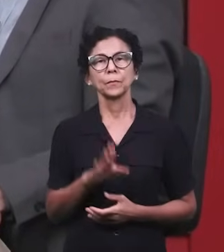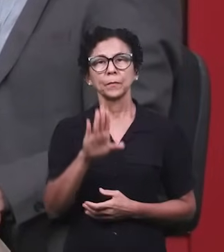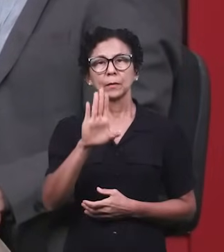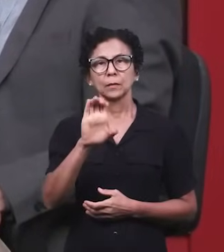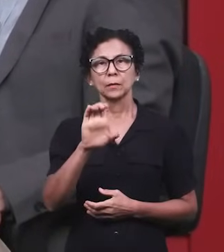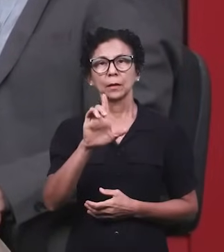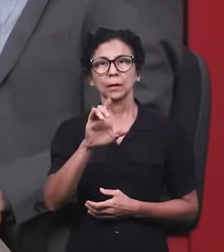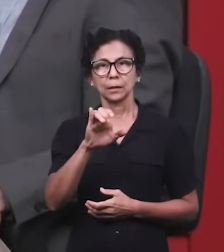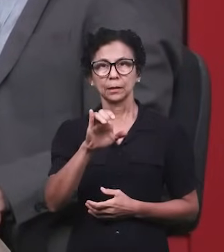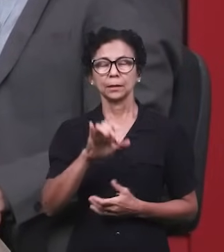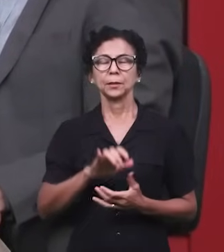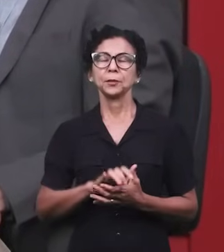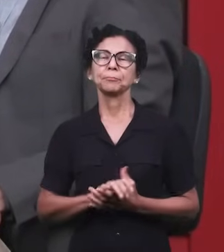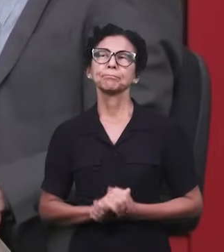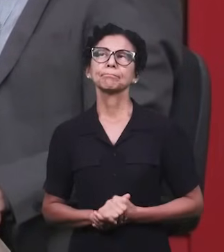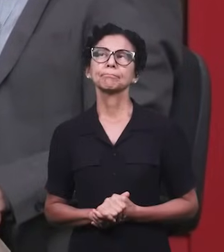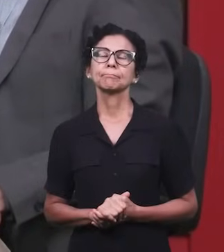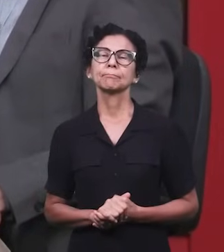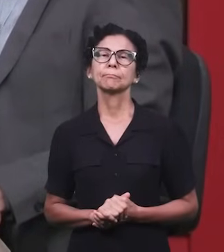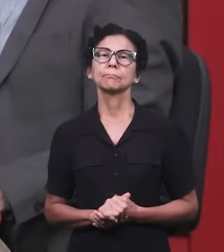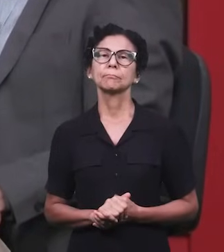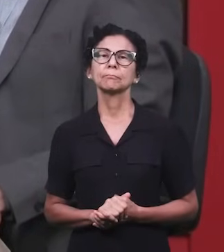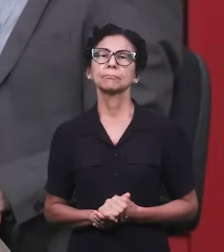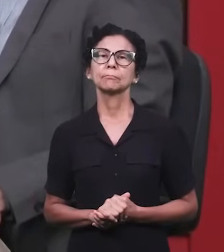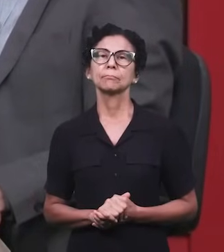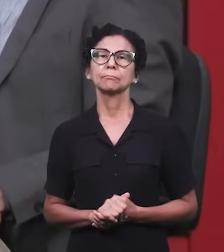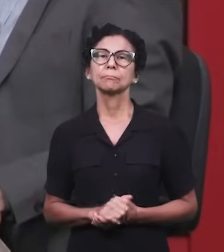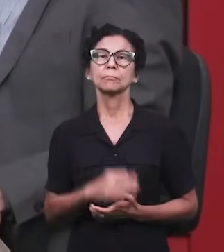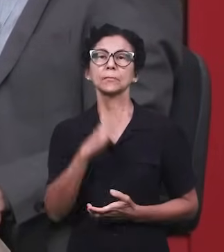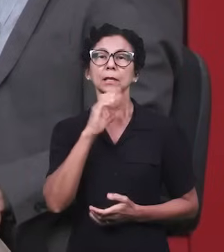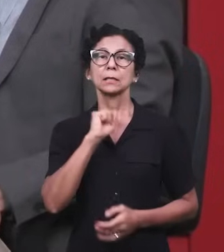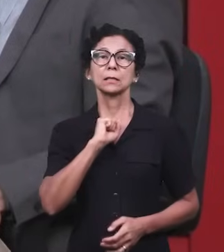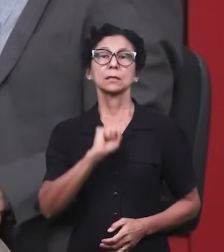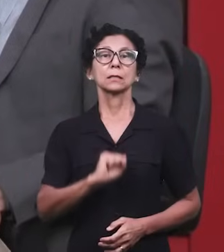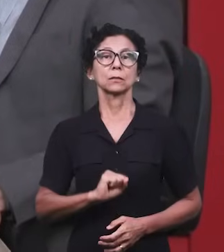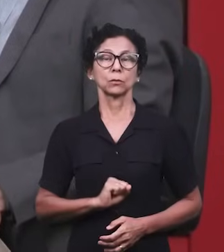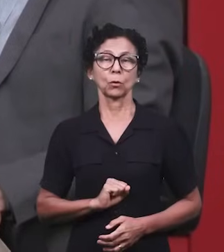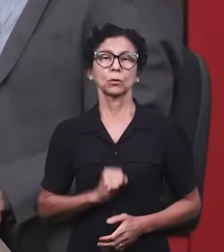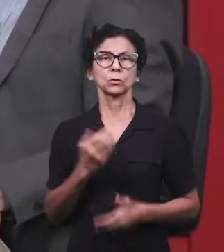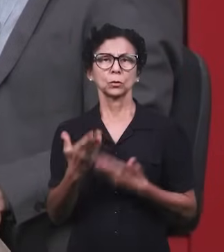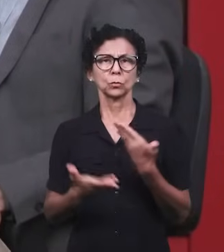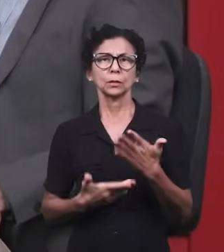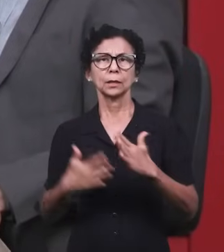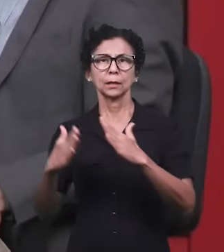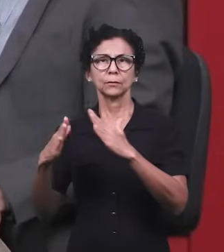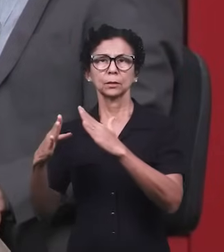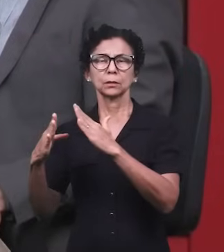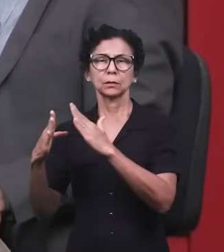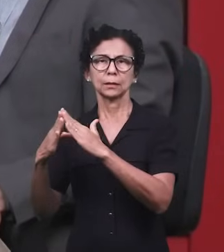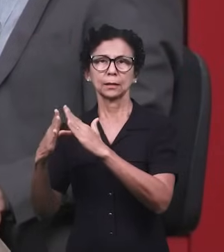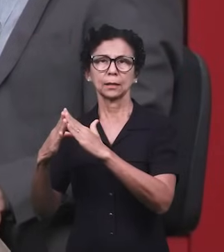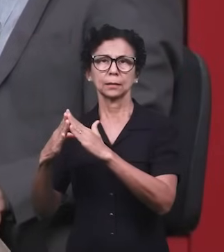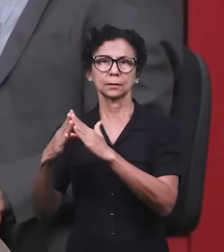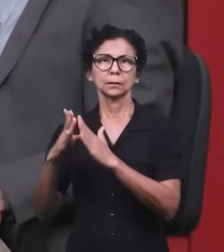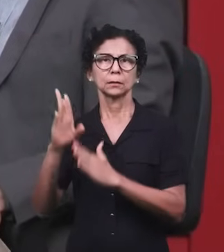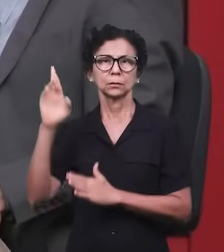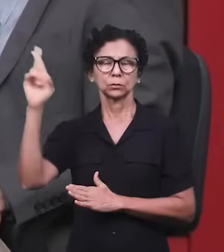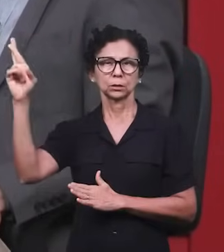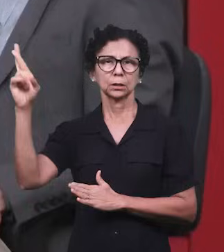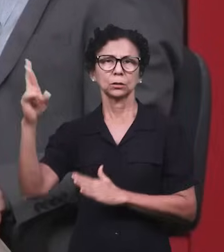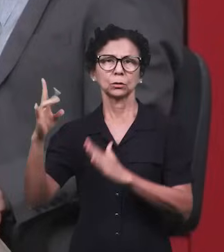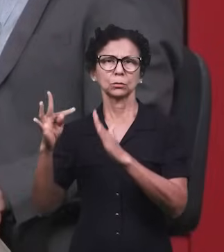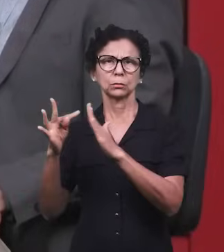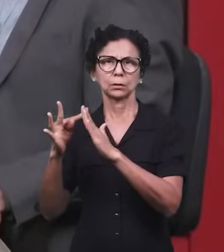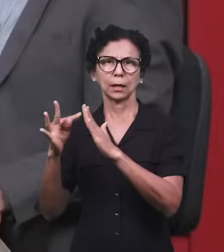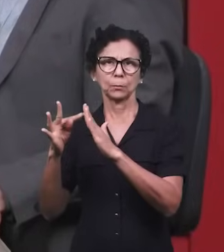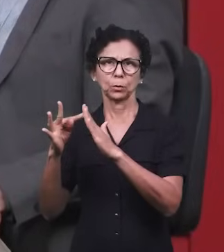sacerdote, né? Estava no templo, em tese, era de responsabilidade, era do papel dele entender